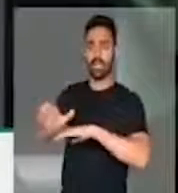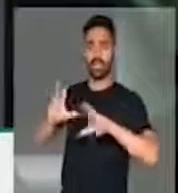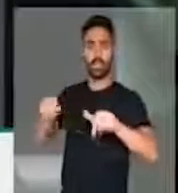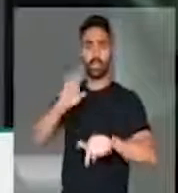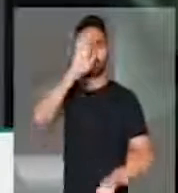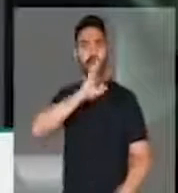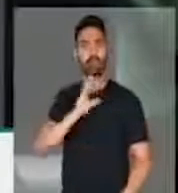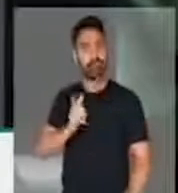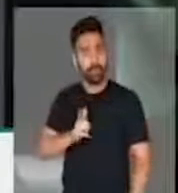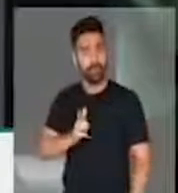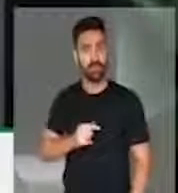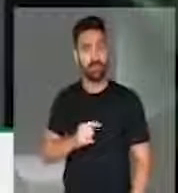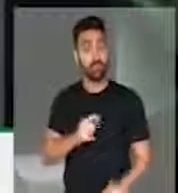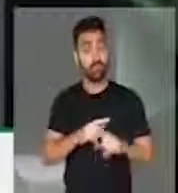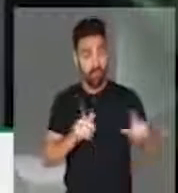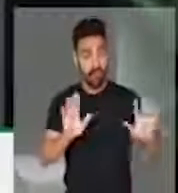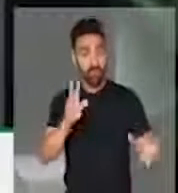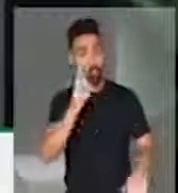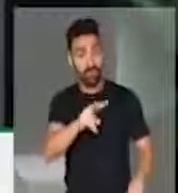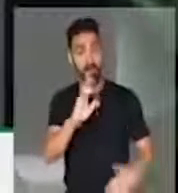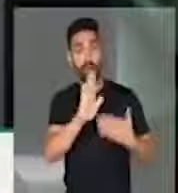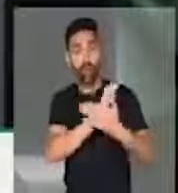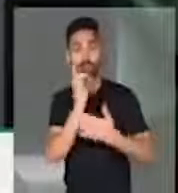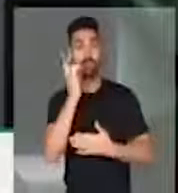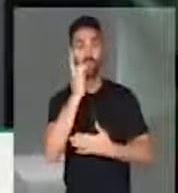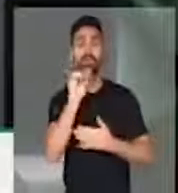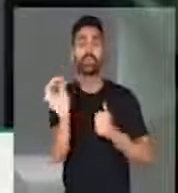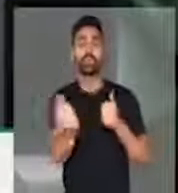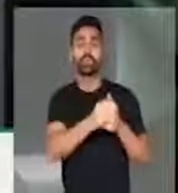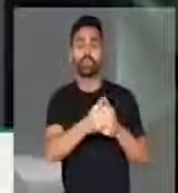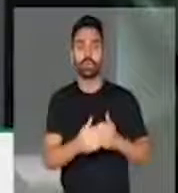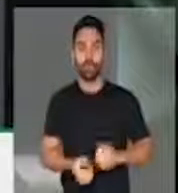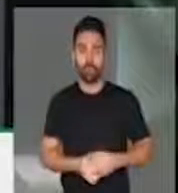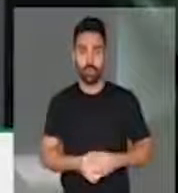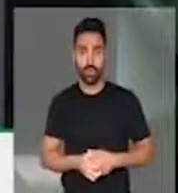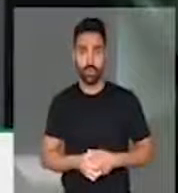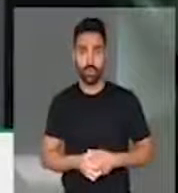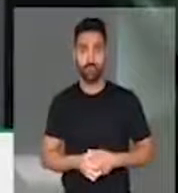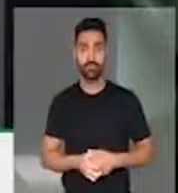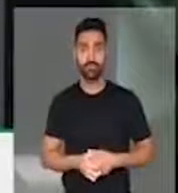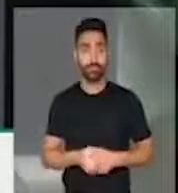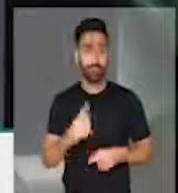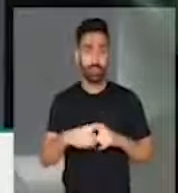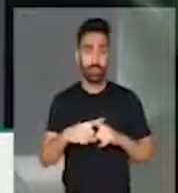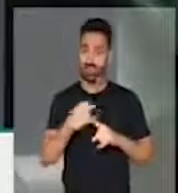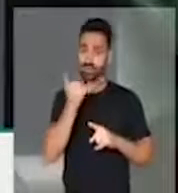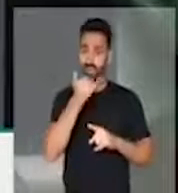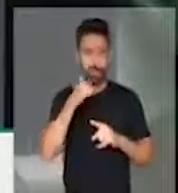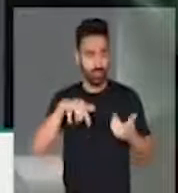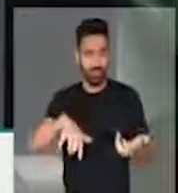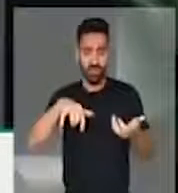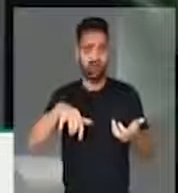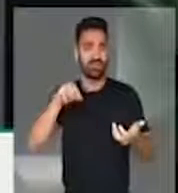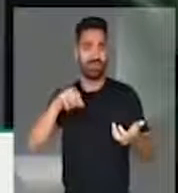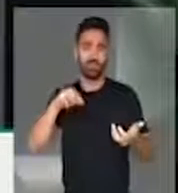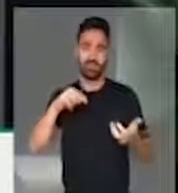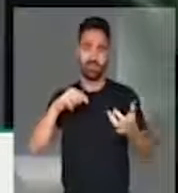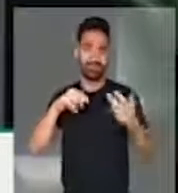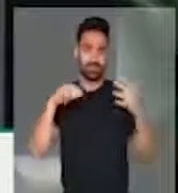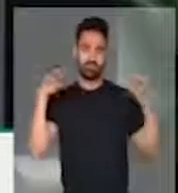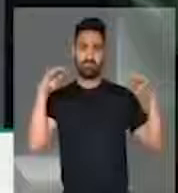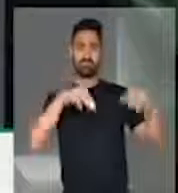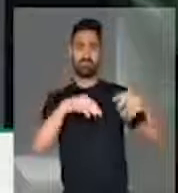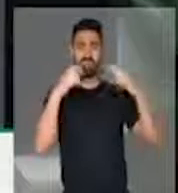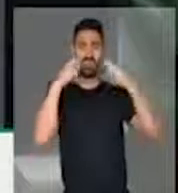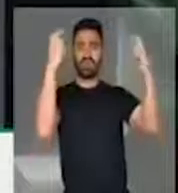vi deputado se escondendo, porque para o povo realmente isso aqui é uma vergonha. E eu saio decepcionado